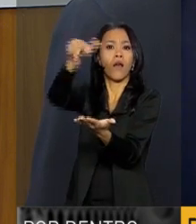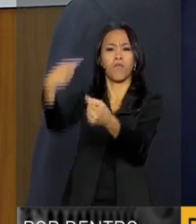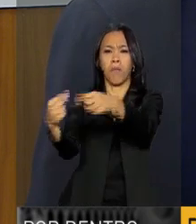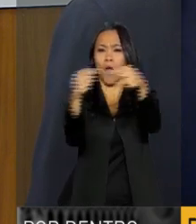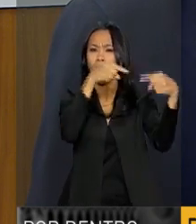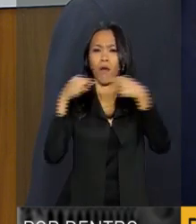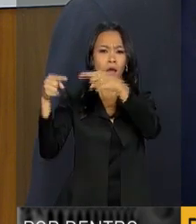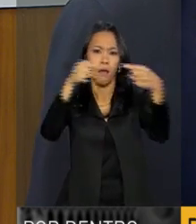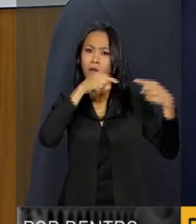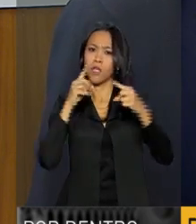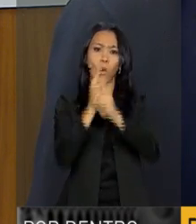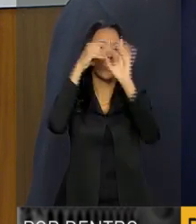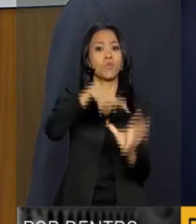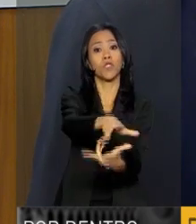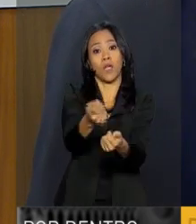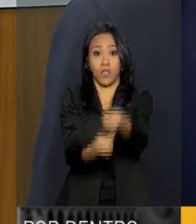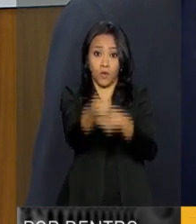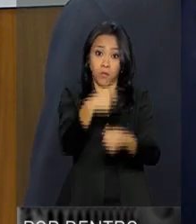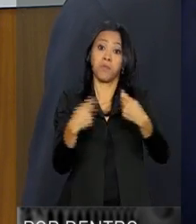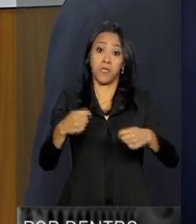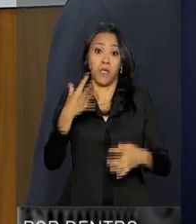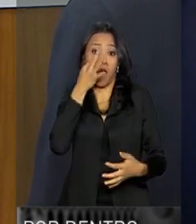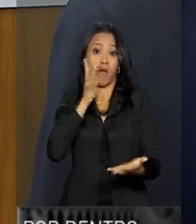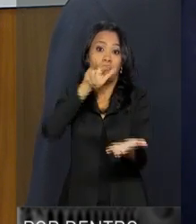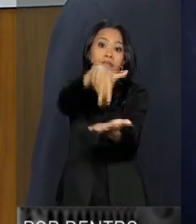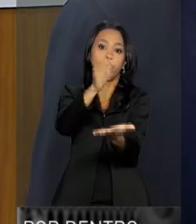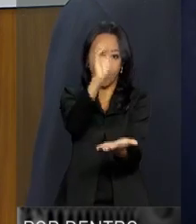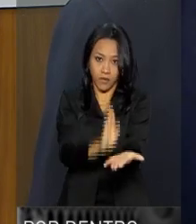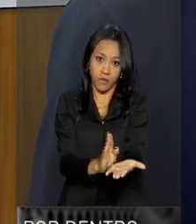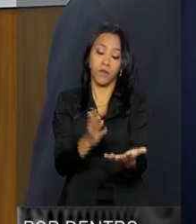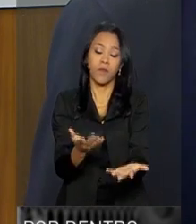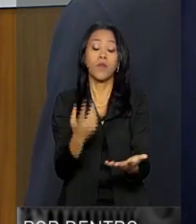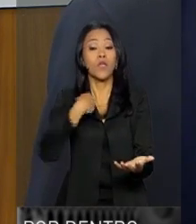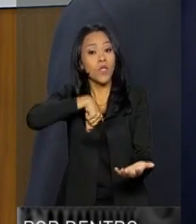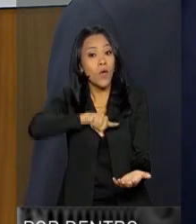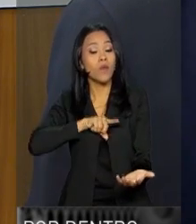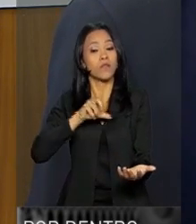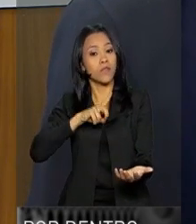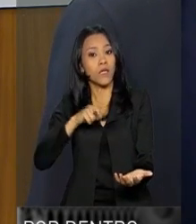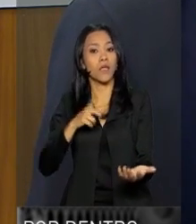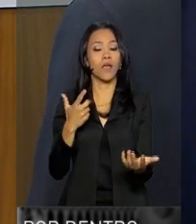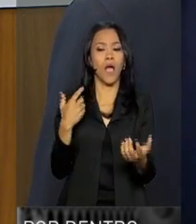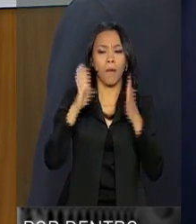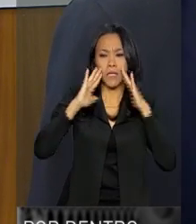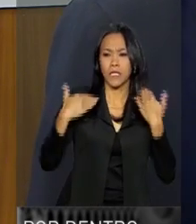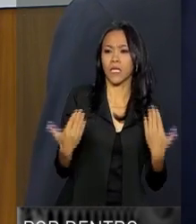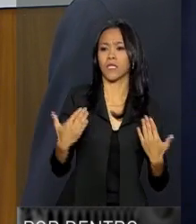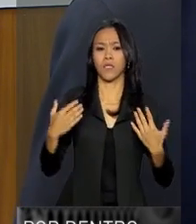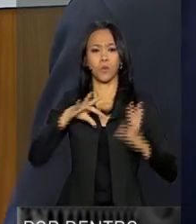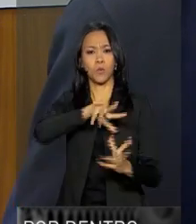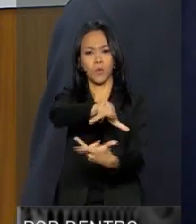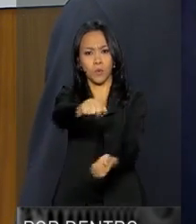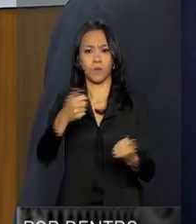participação do presidente em davos fundamental para que a gente tenha o nosso espaço que o brasil se apresente diante do mundo